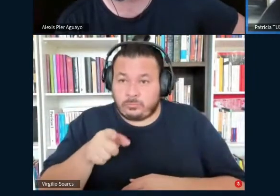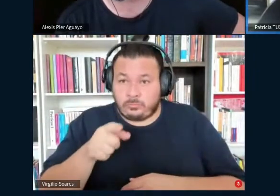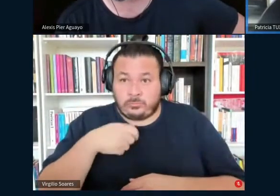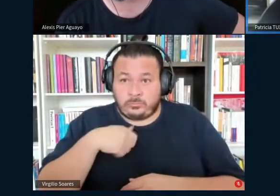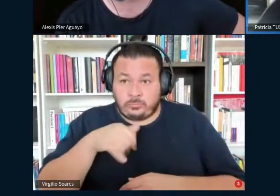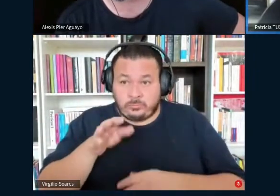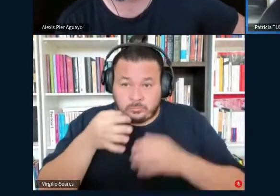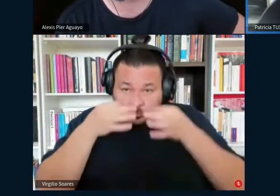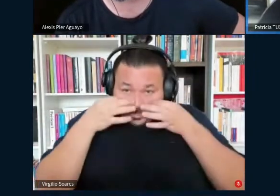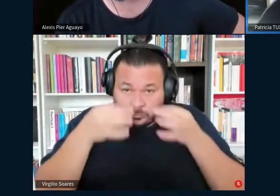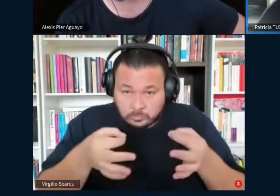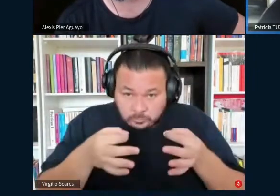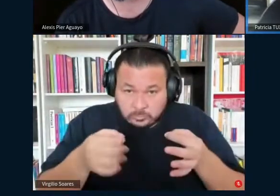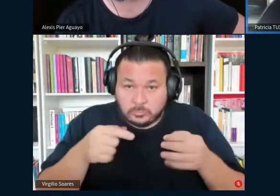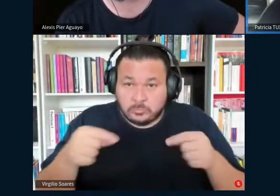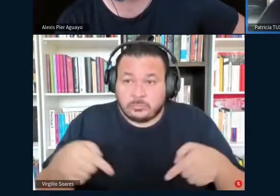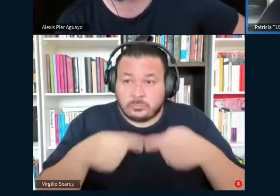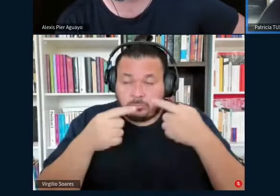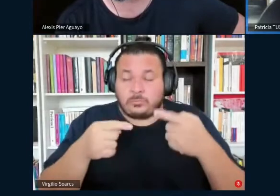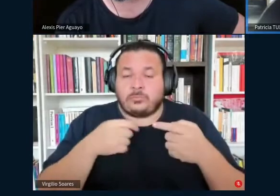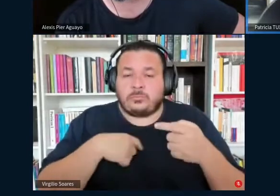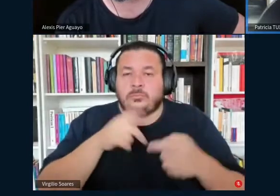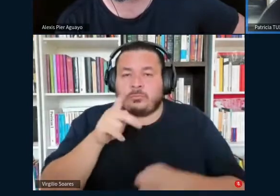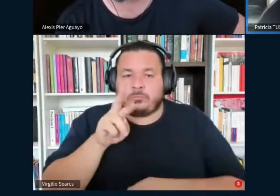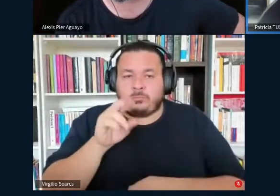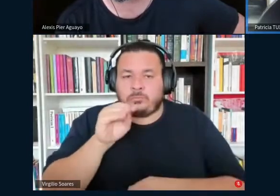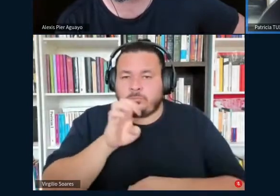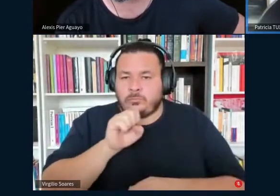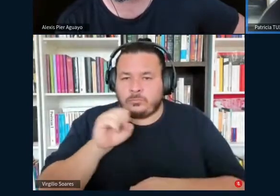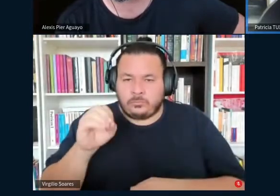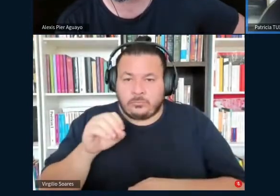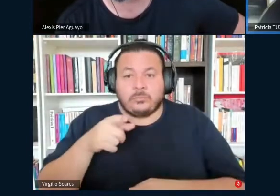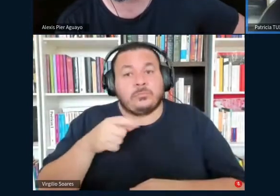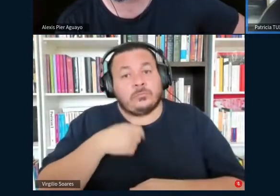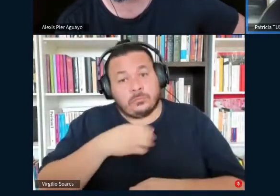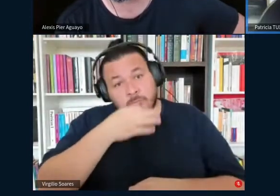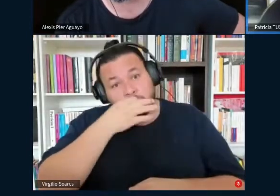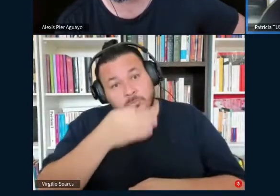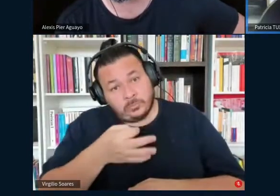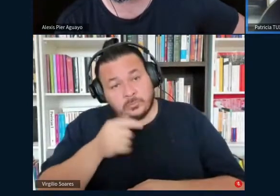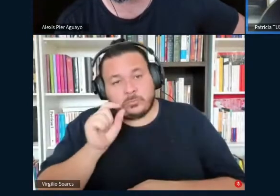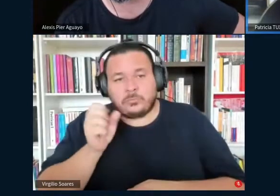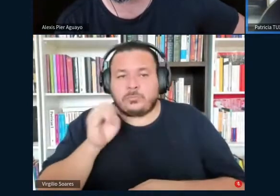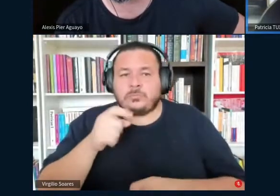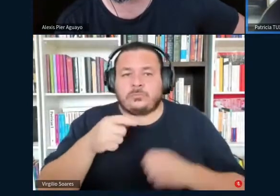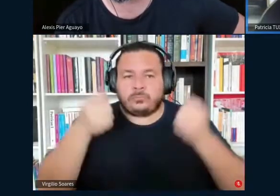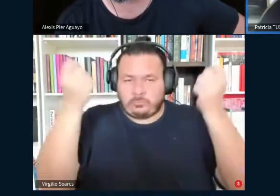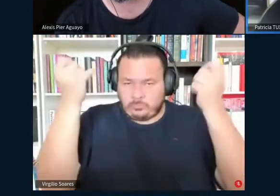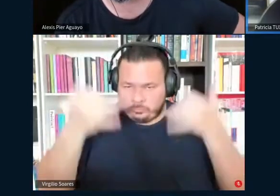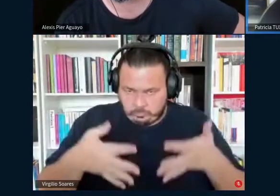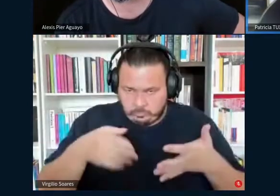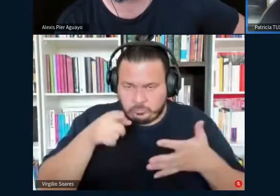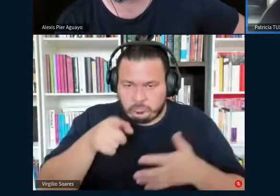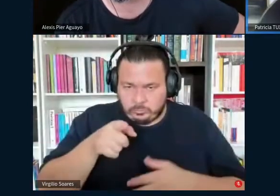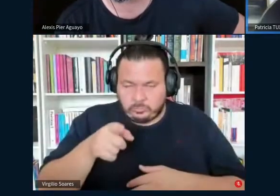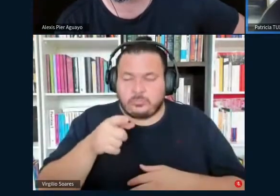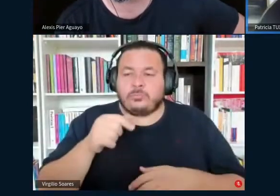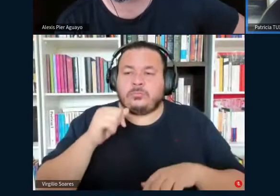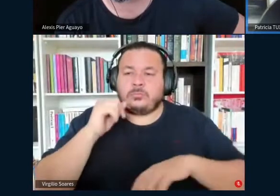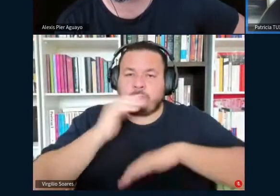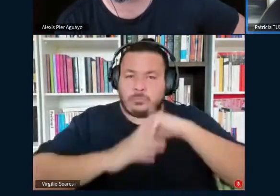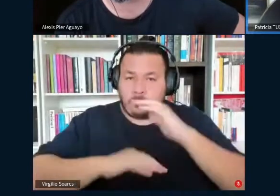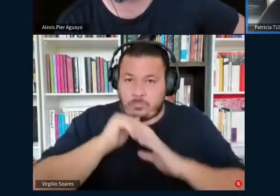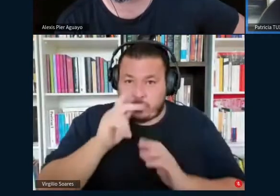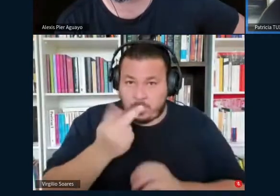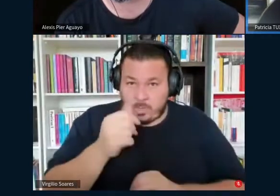essa habilidade envolvendo o processo. Então, fica a sugestão de que quando você fala sobre essa habilidade